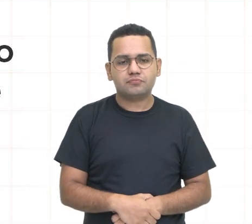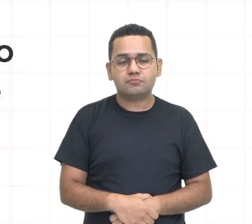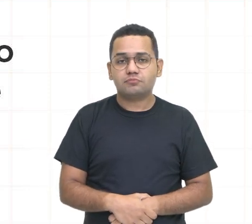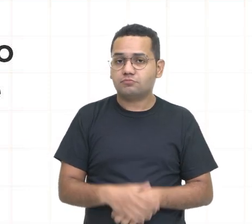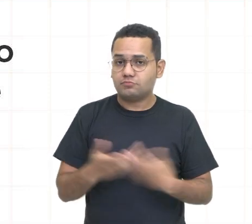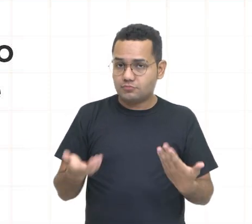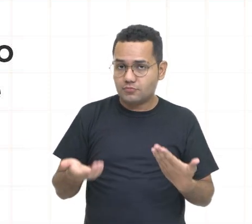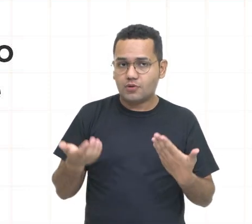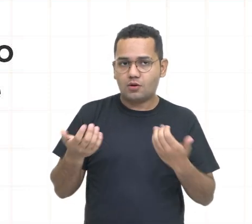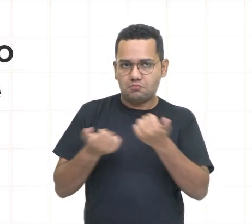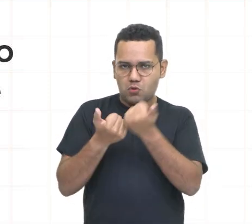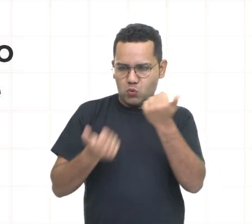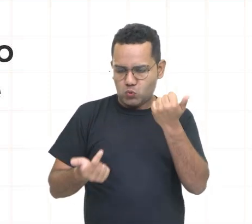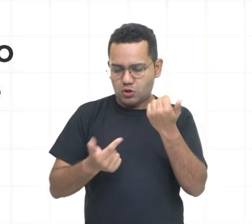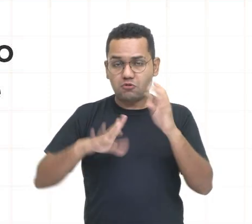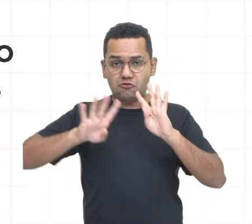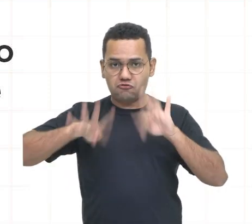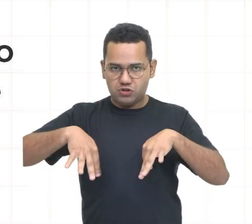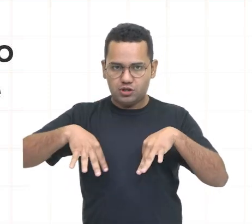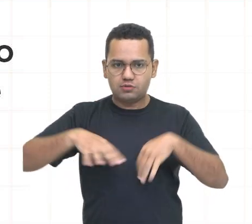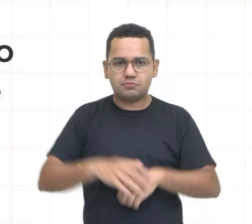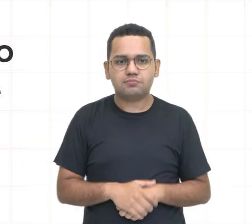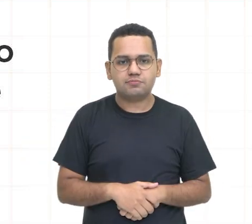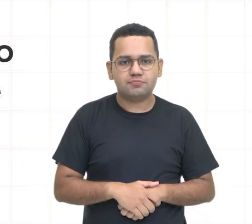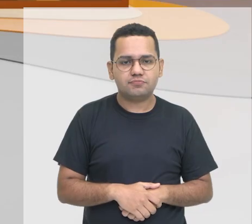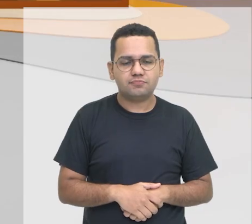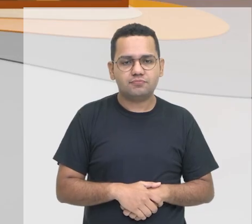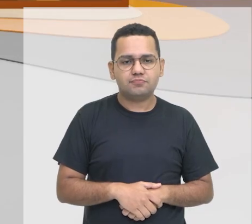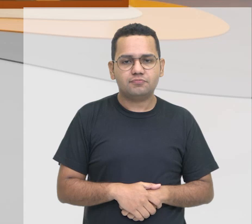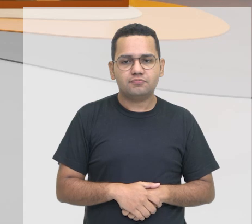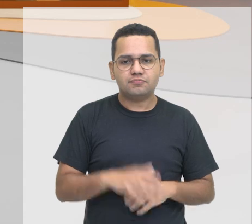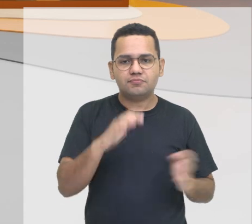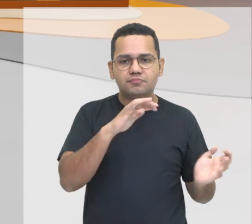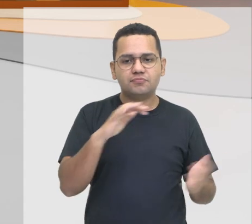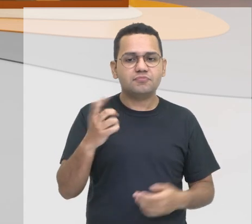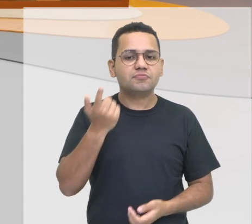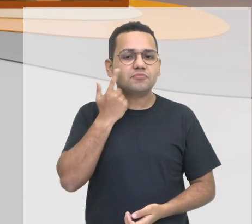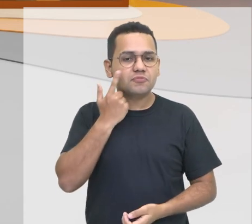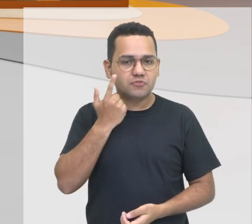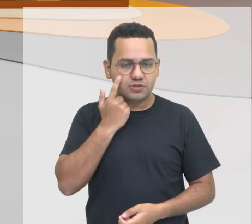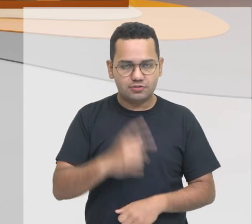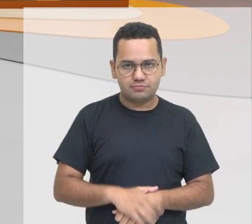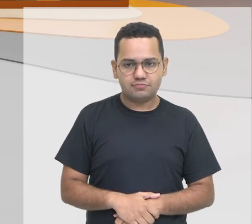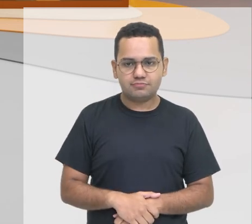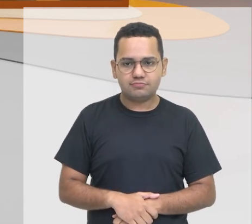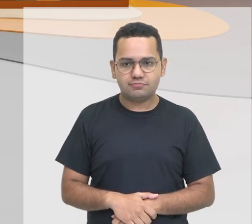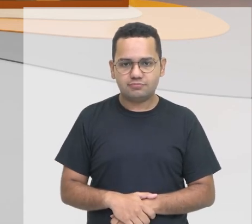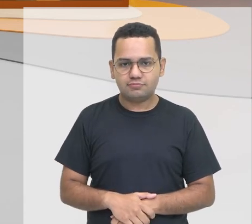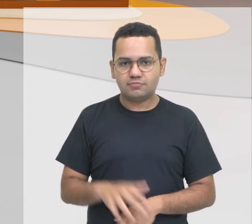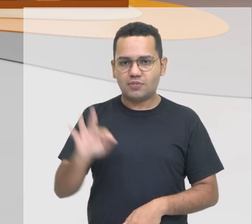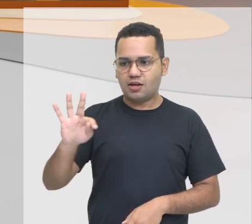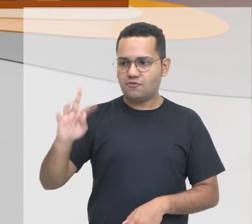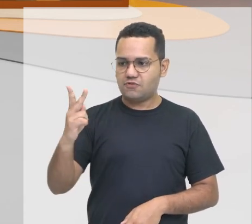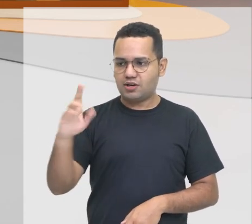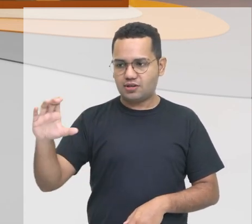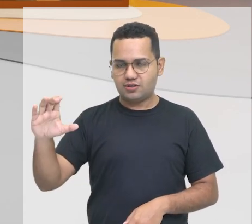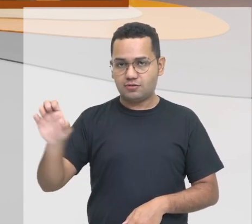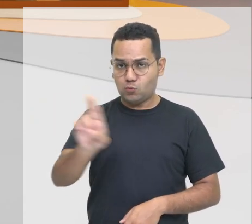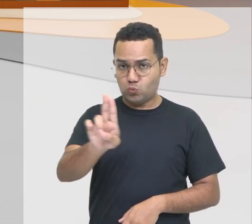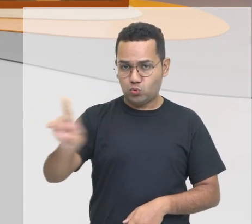Itamar, você tem agora o Fernando Henrique Cardoso assumindo, né, o